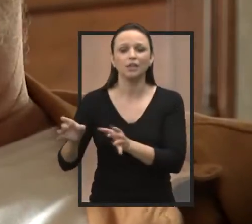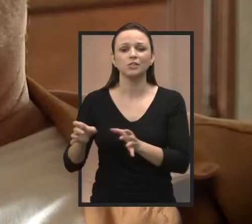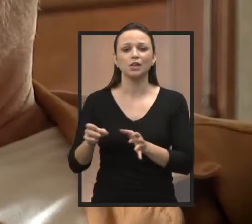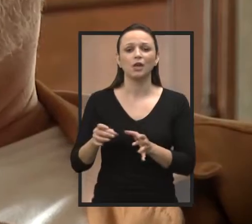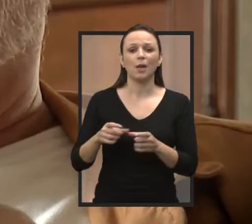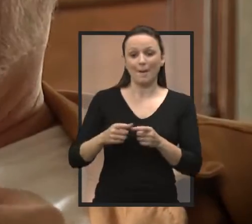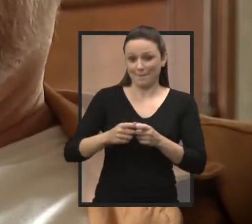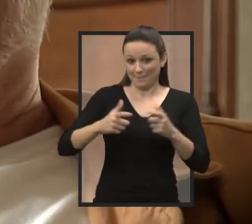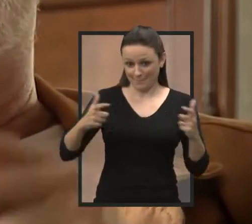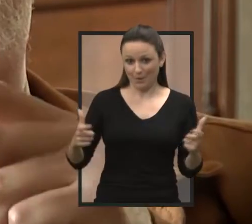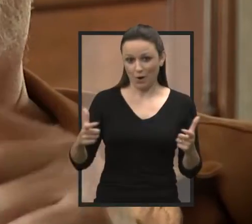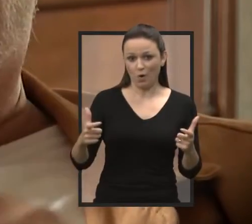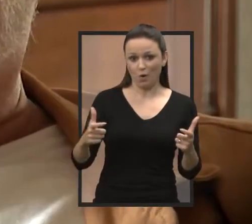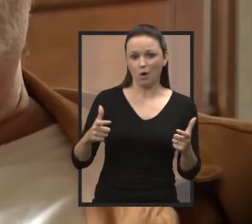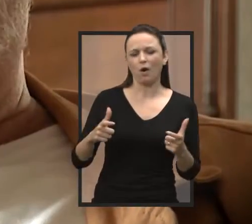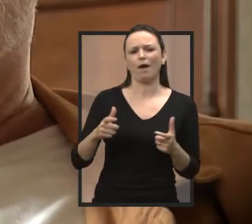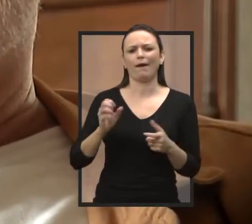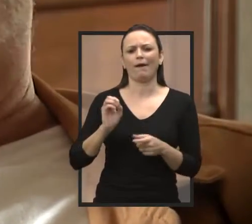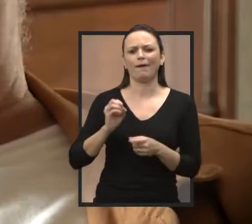parte